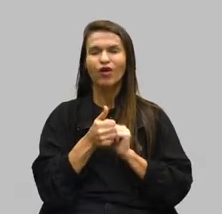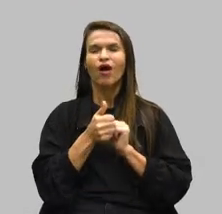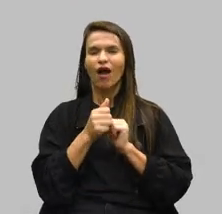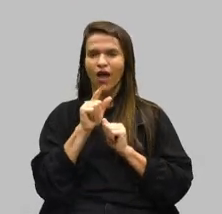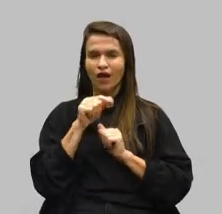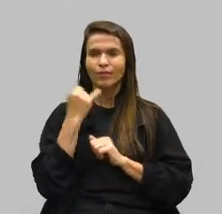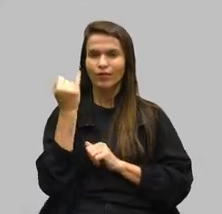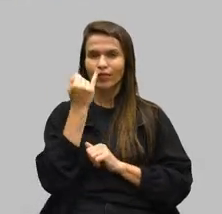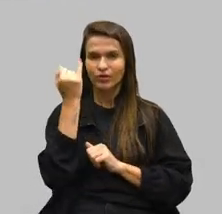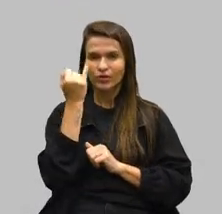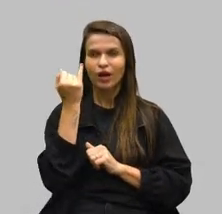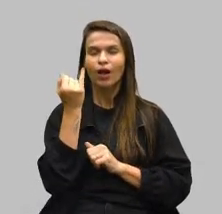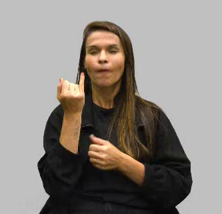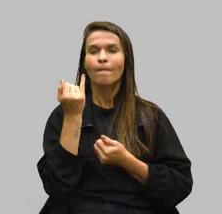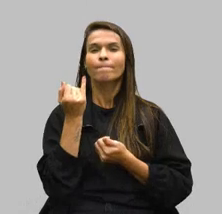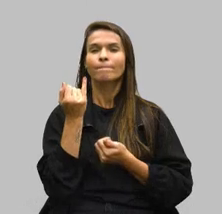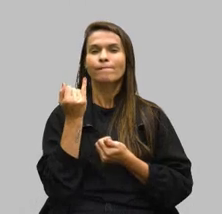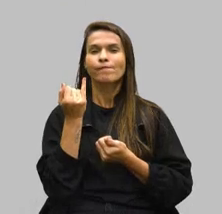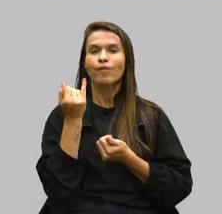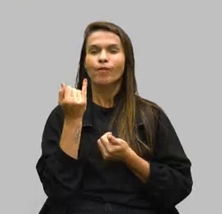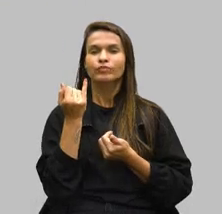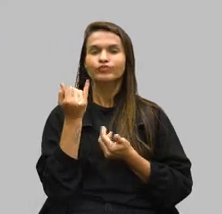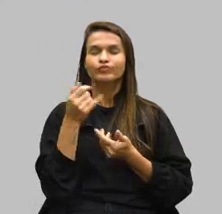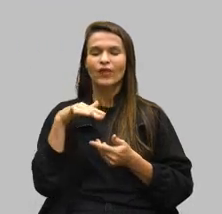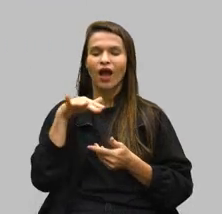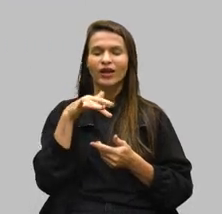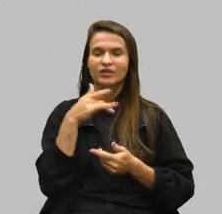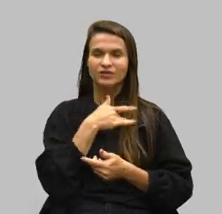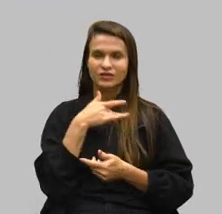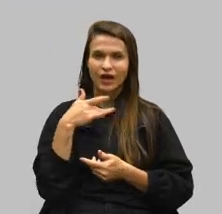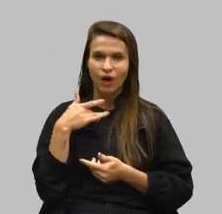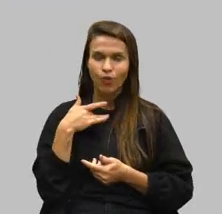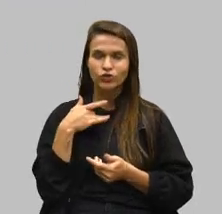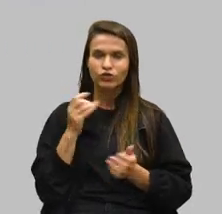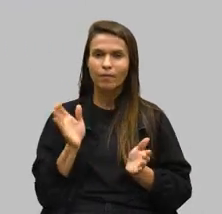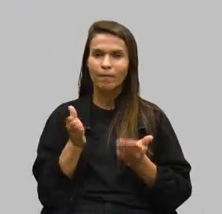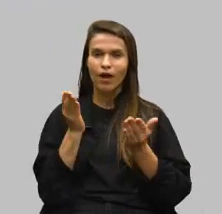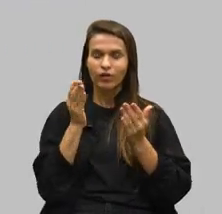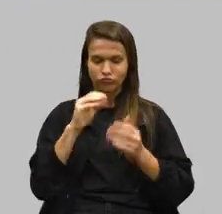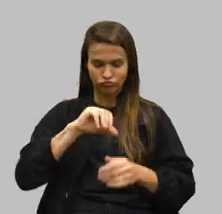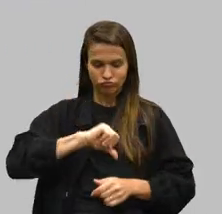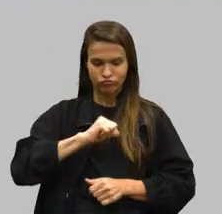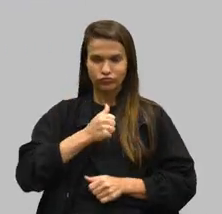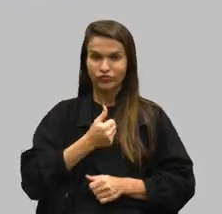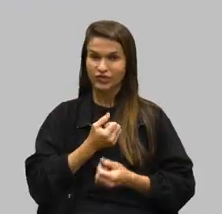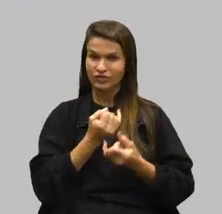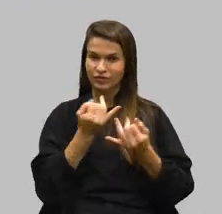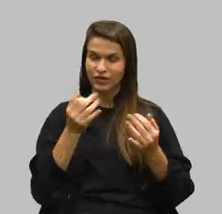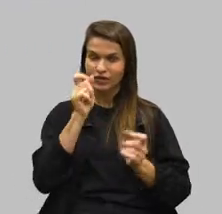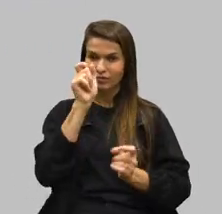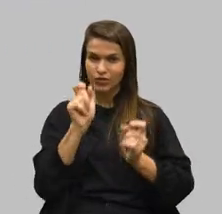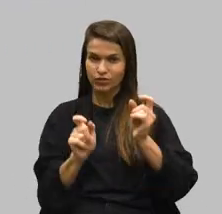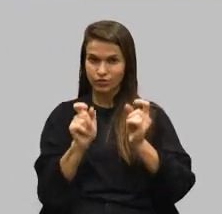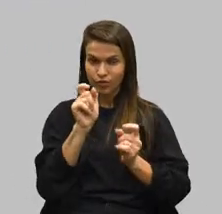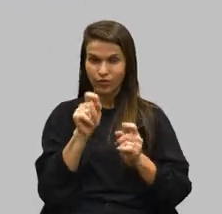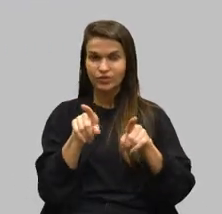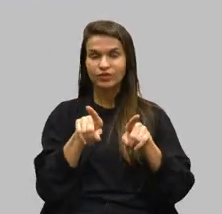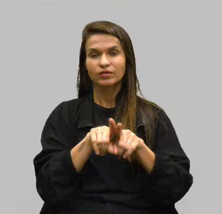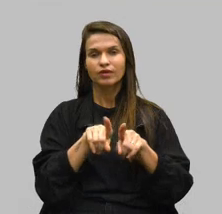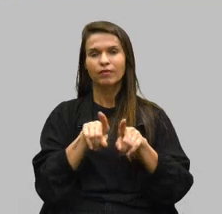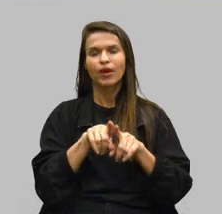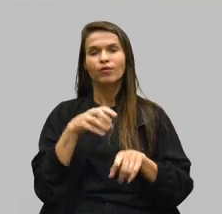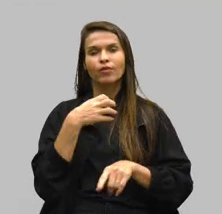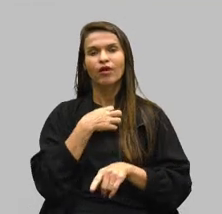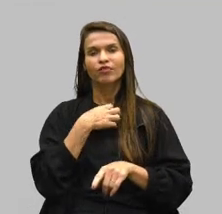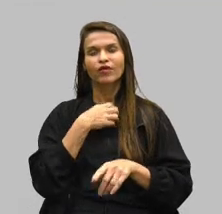importante pra manutenção da saúde pra promoção eh da autoestima de muitas pessoas e também é uma forma